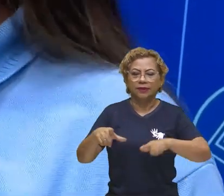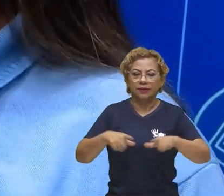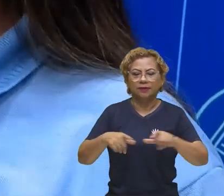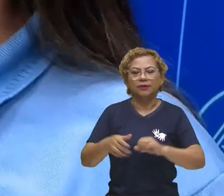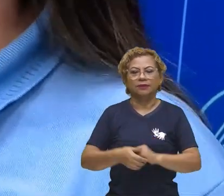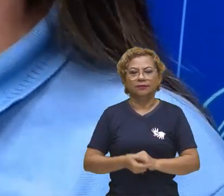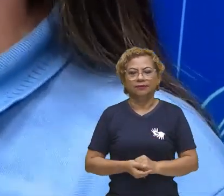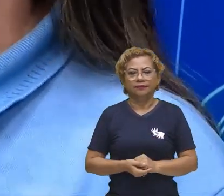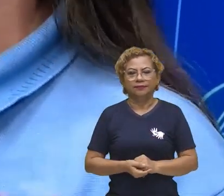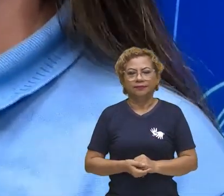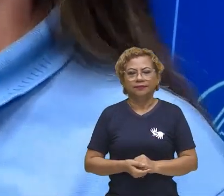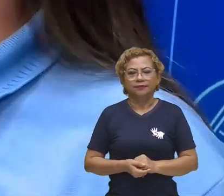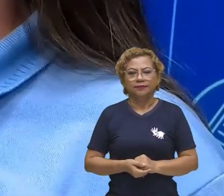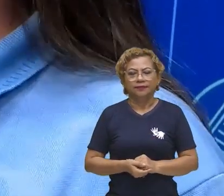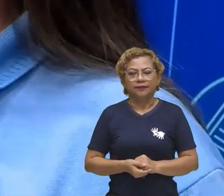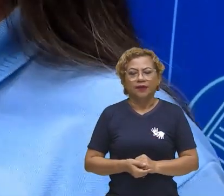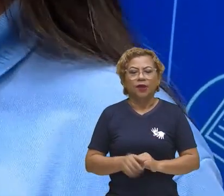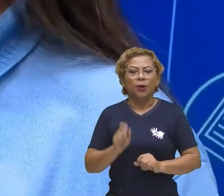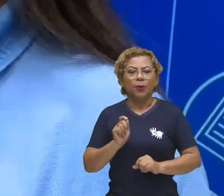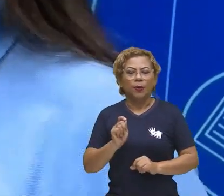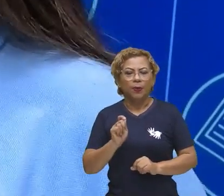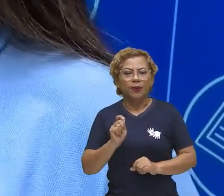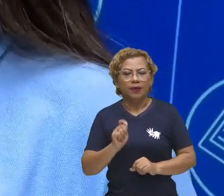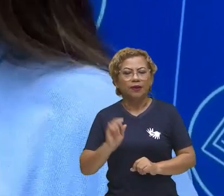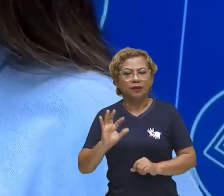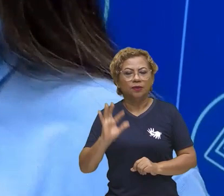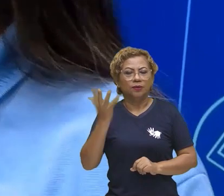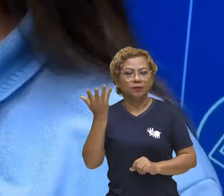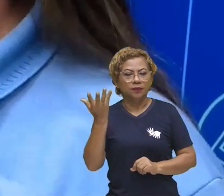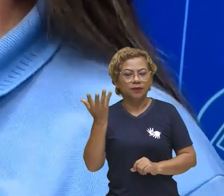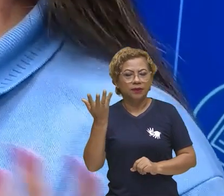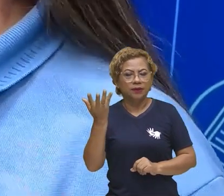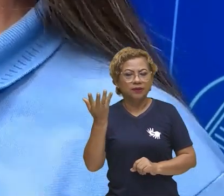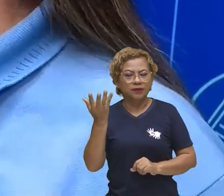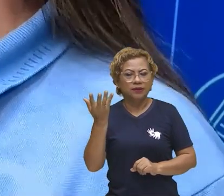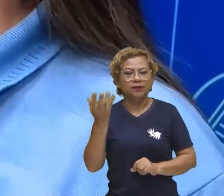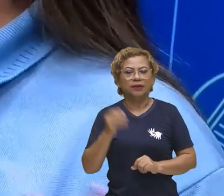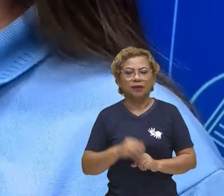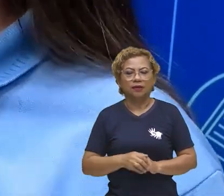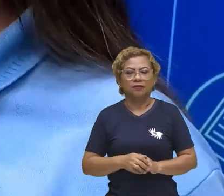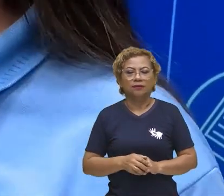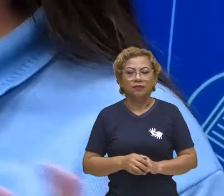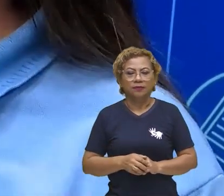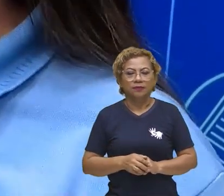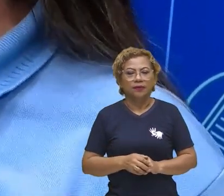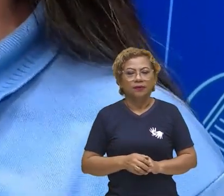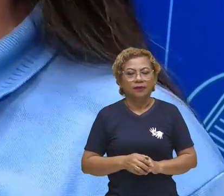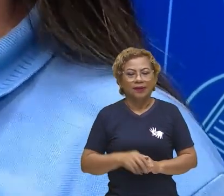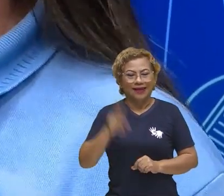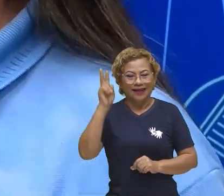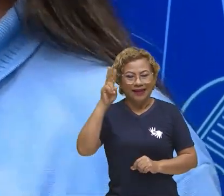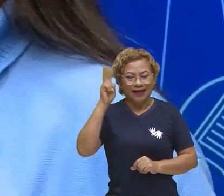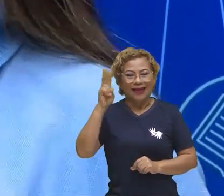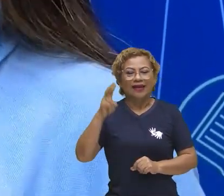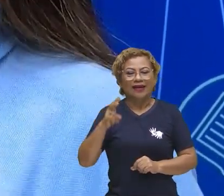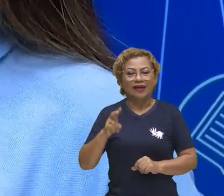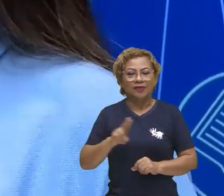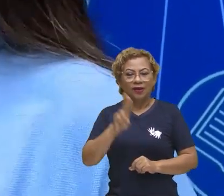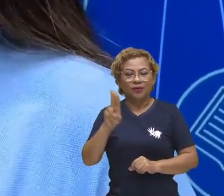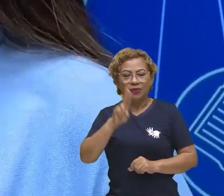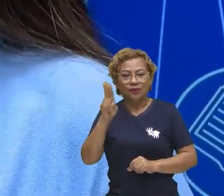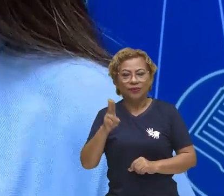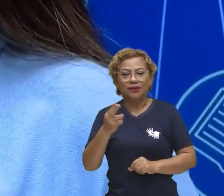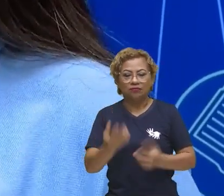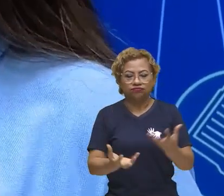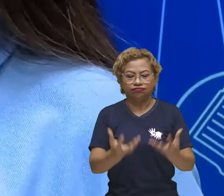os motores que vão movimentar as máquinas já não vai ser mais os motores baseados ali no carvão, no uso do carvão, e sim os motores